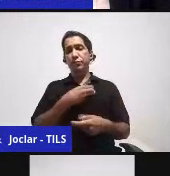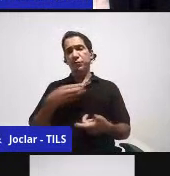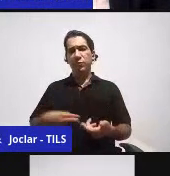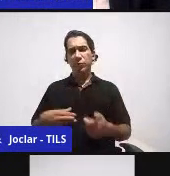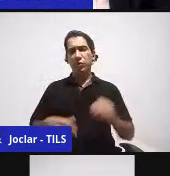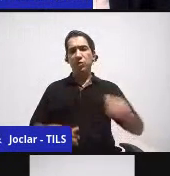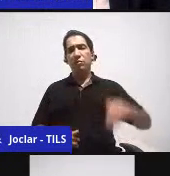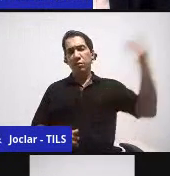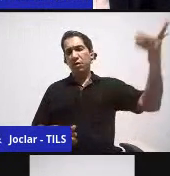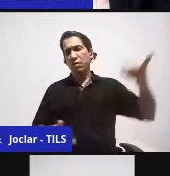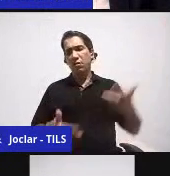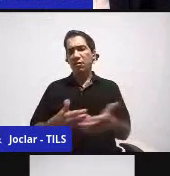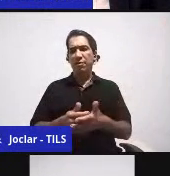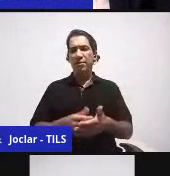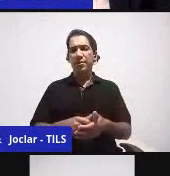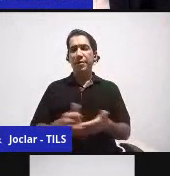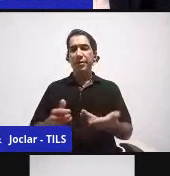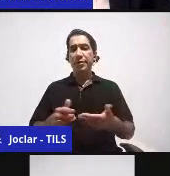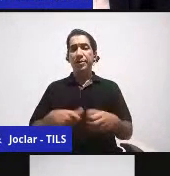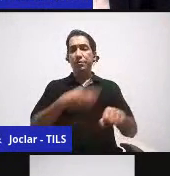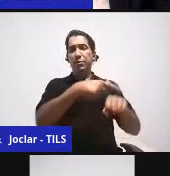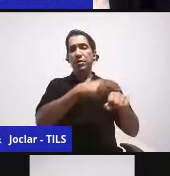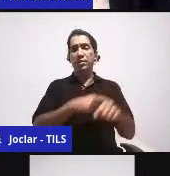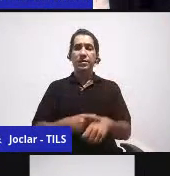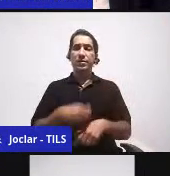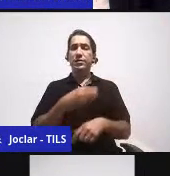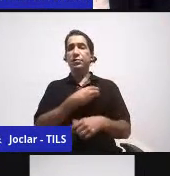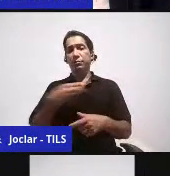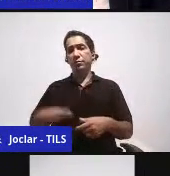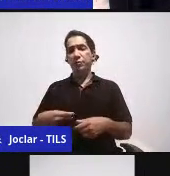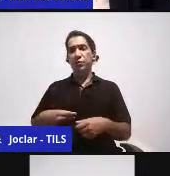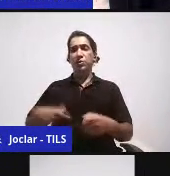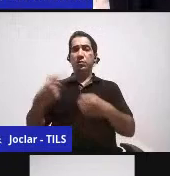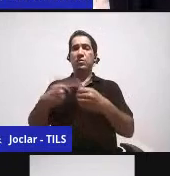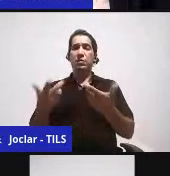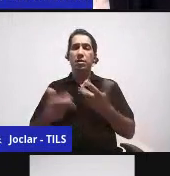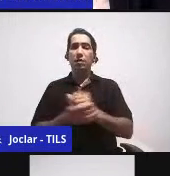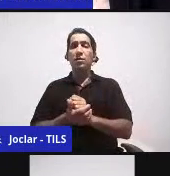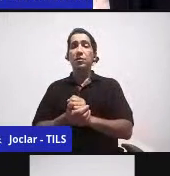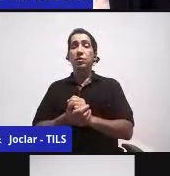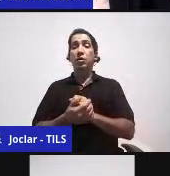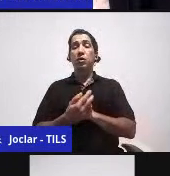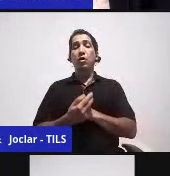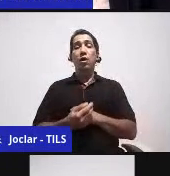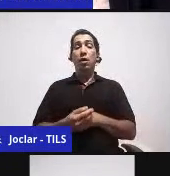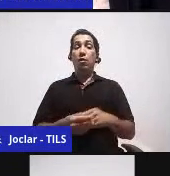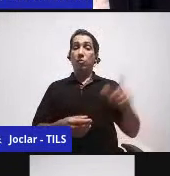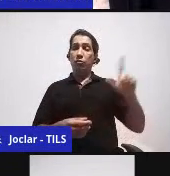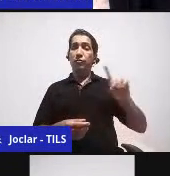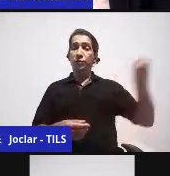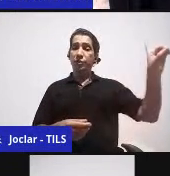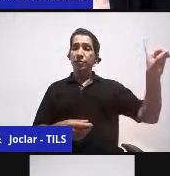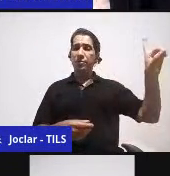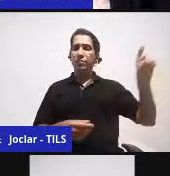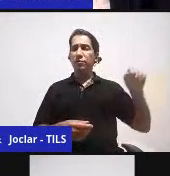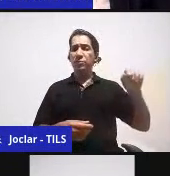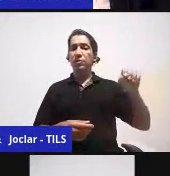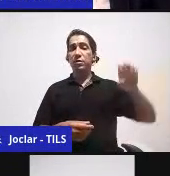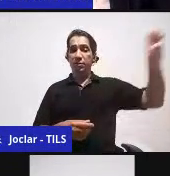um dia, o primeiro-ministro elogiando o trabalho do nosso ministro de Ontário, que é do governo de